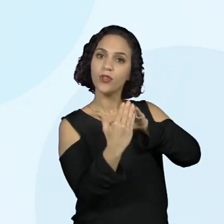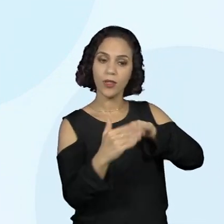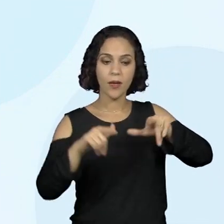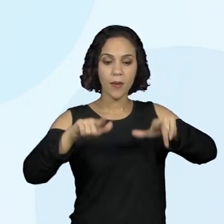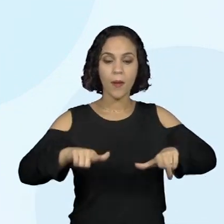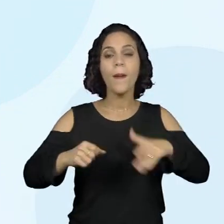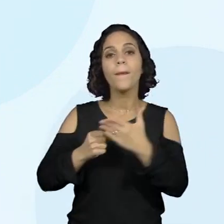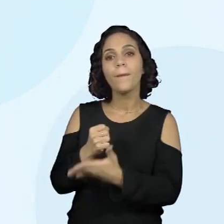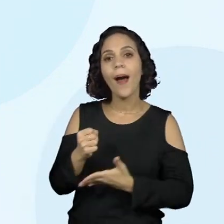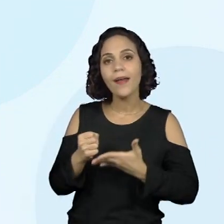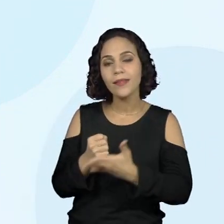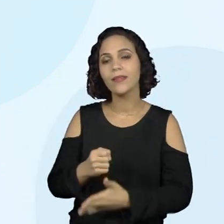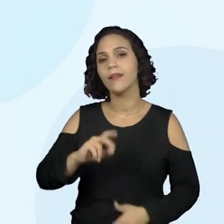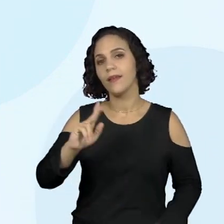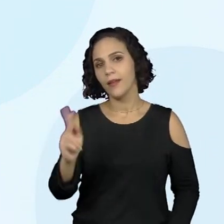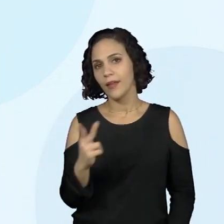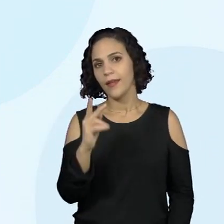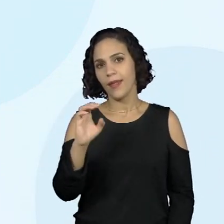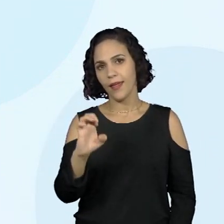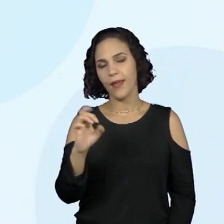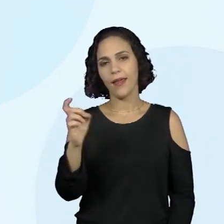Pirâmide de base